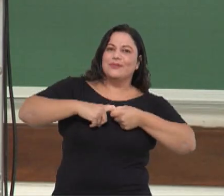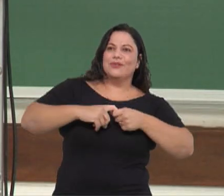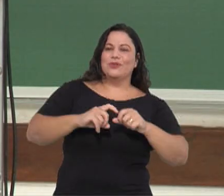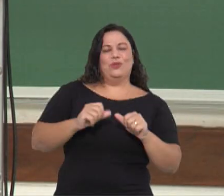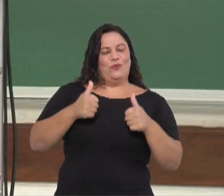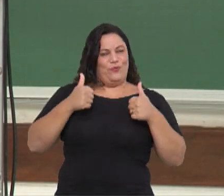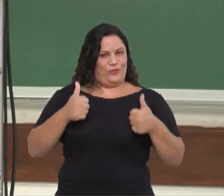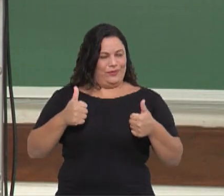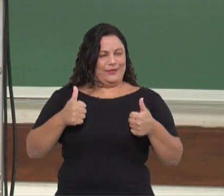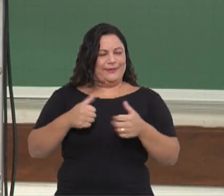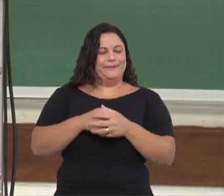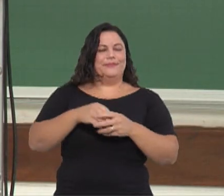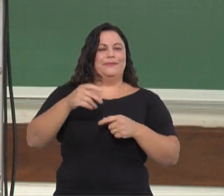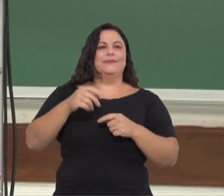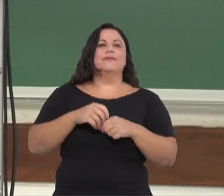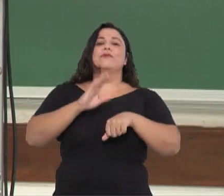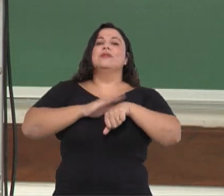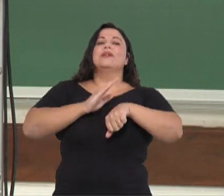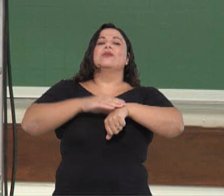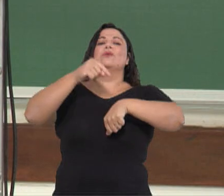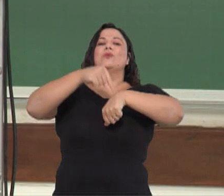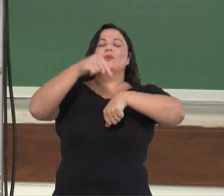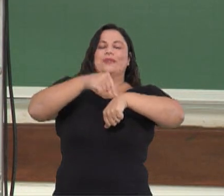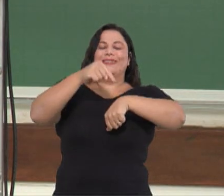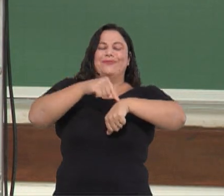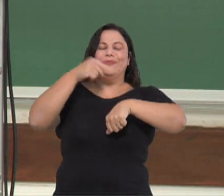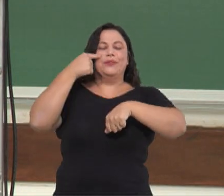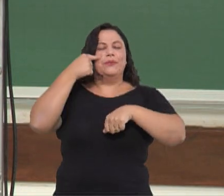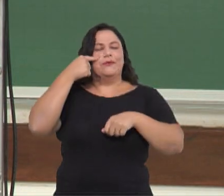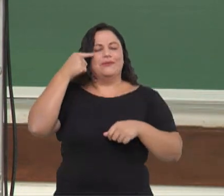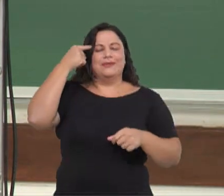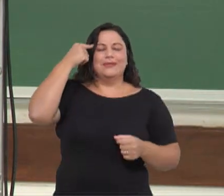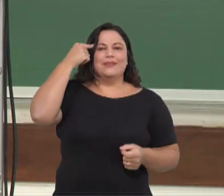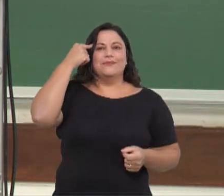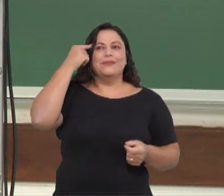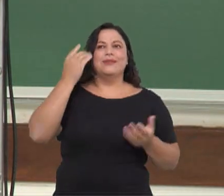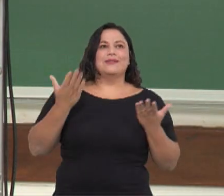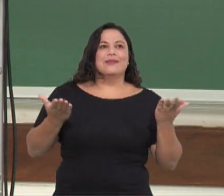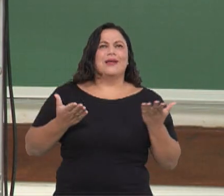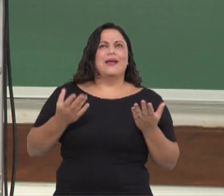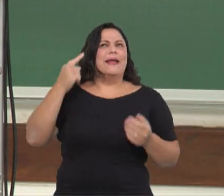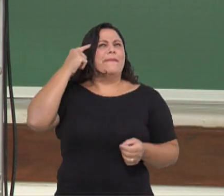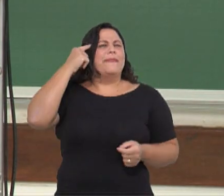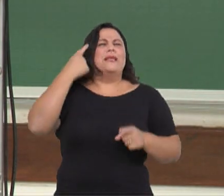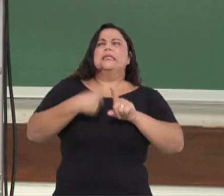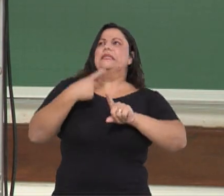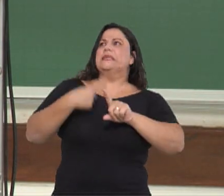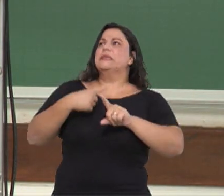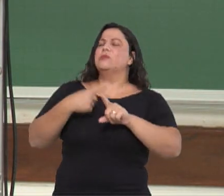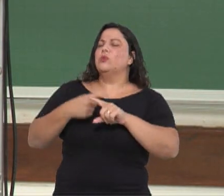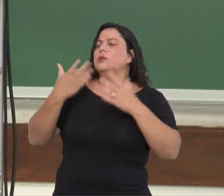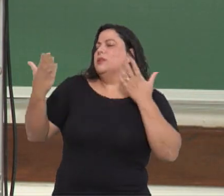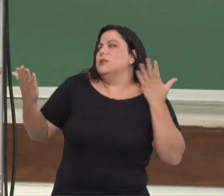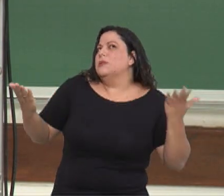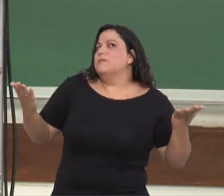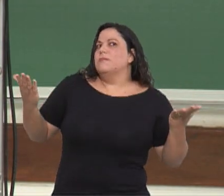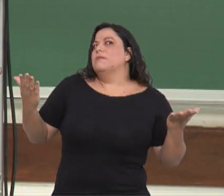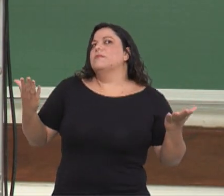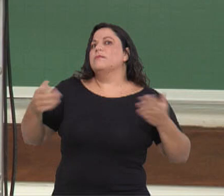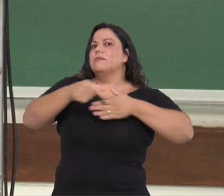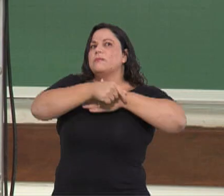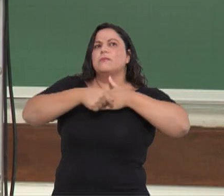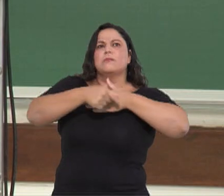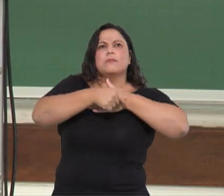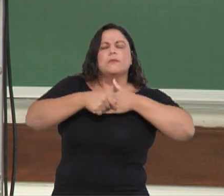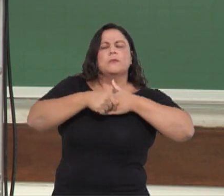um quiz. Vou dar um tempinho para vocês refletirem. Pensem bem. Por que será que o autor escolheu